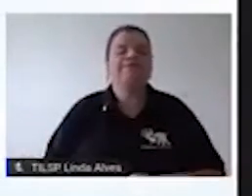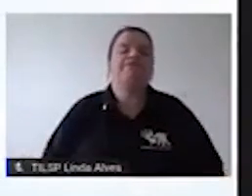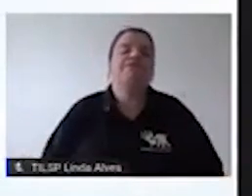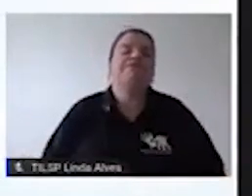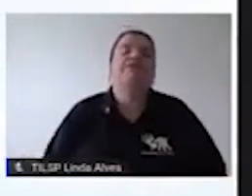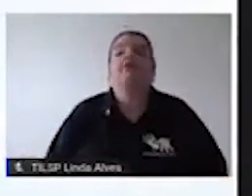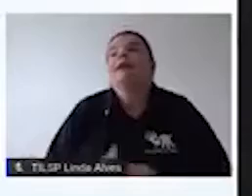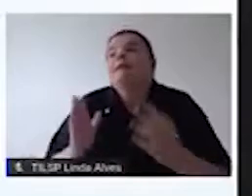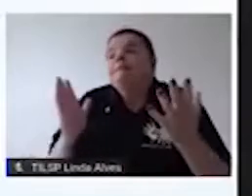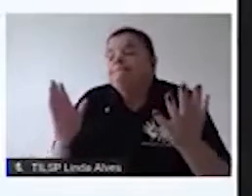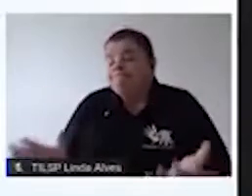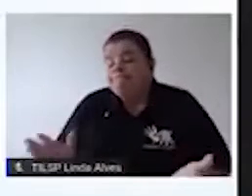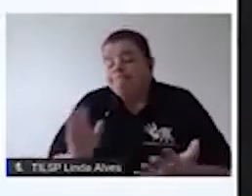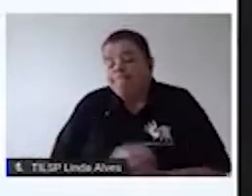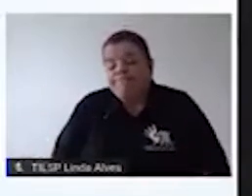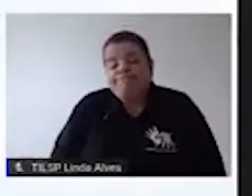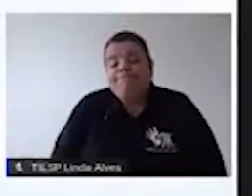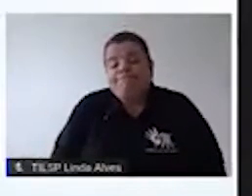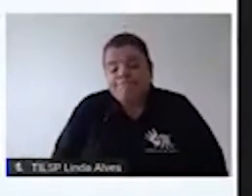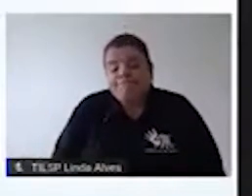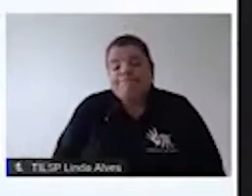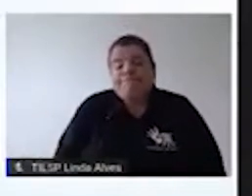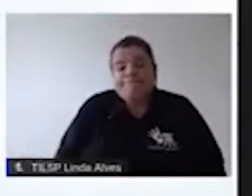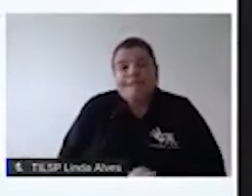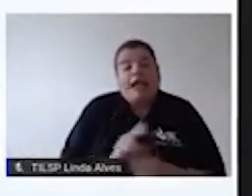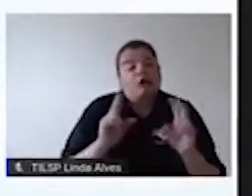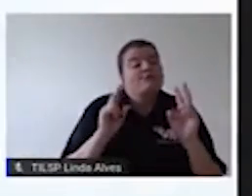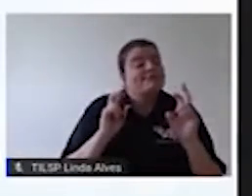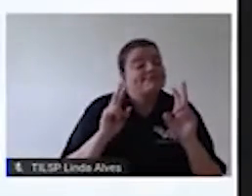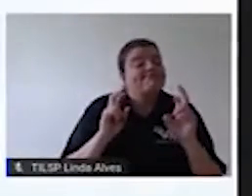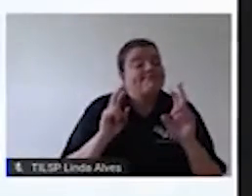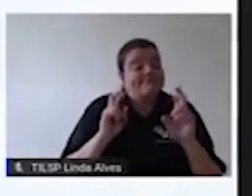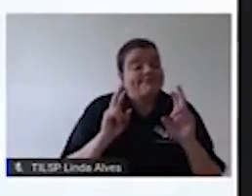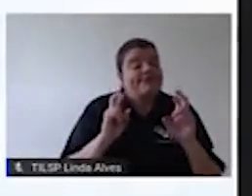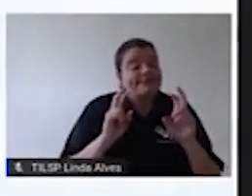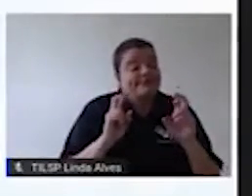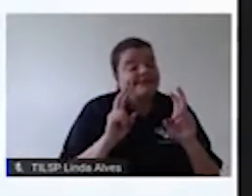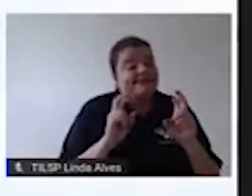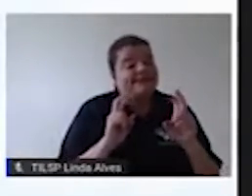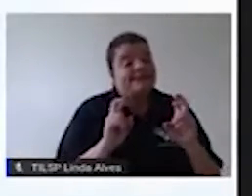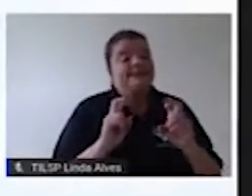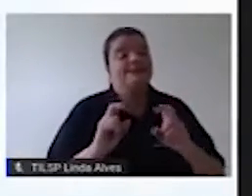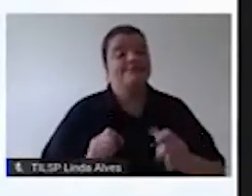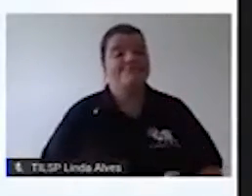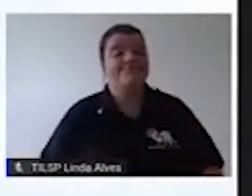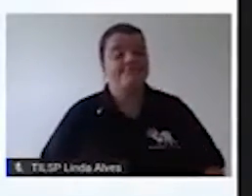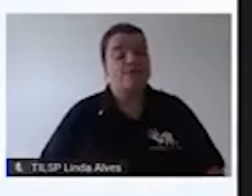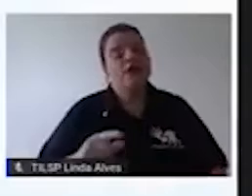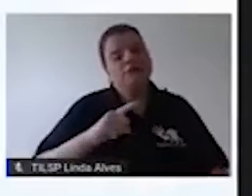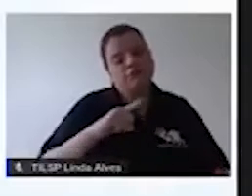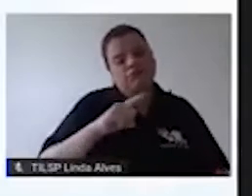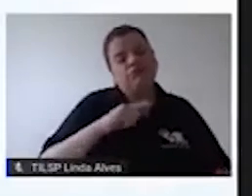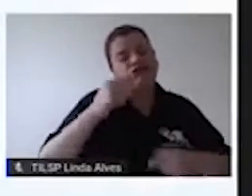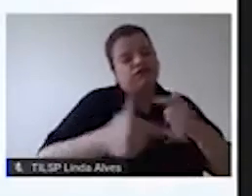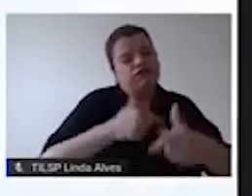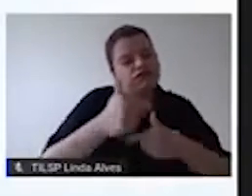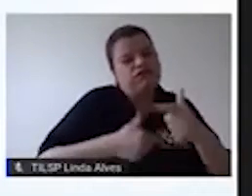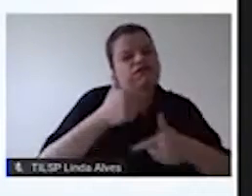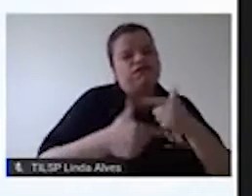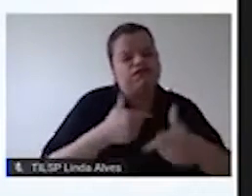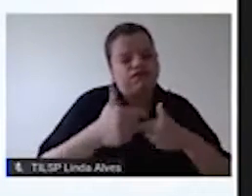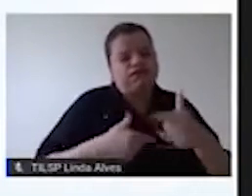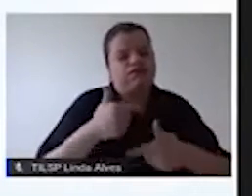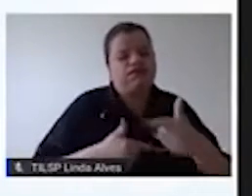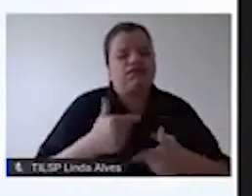Bom, Gilce, esse é um tema, né, que a gente vem trabalhando há bastante tempo, né?